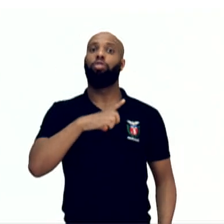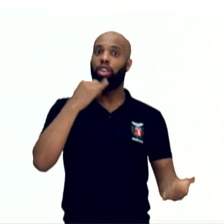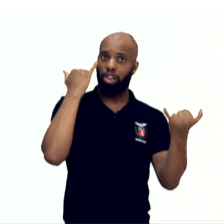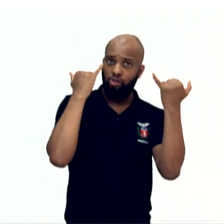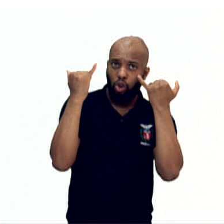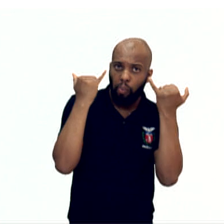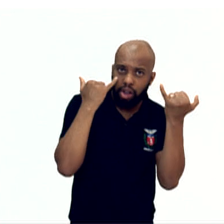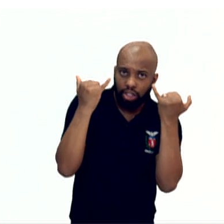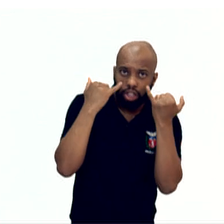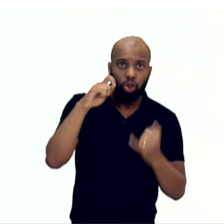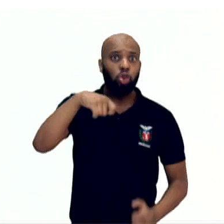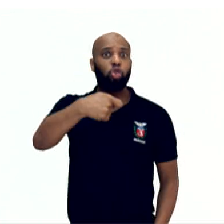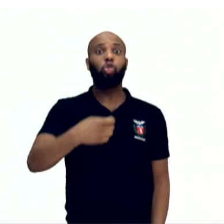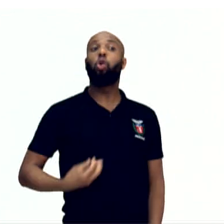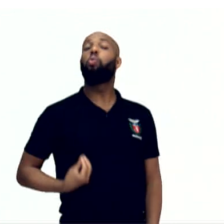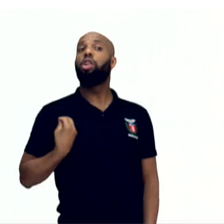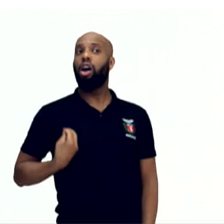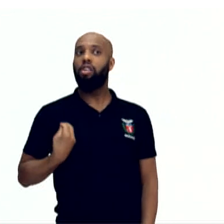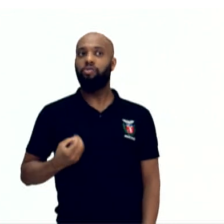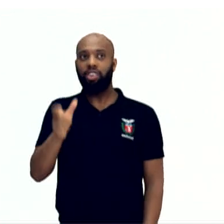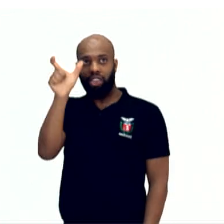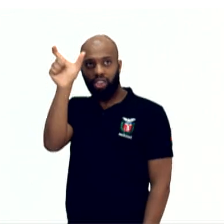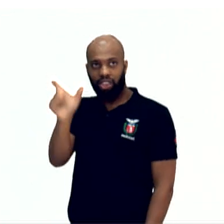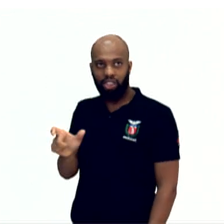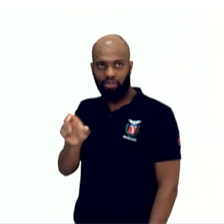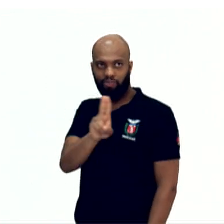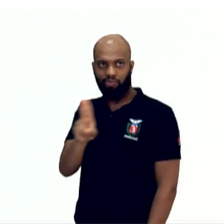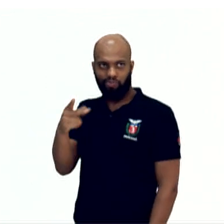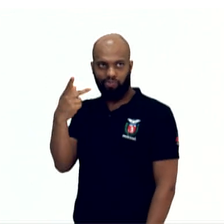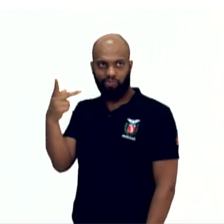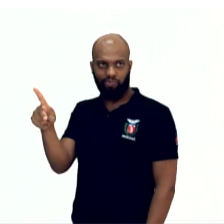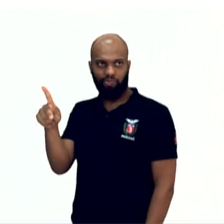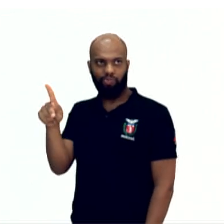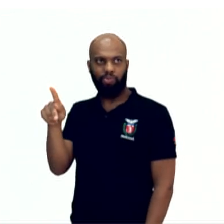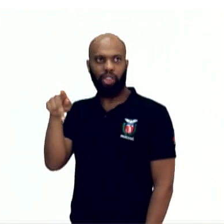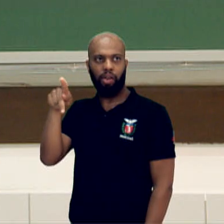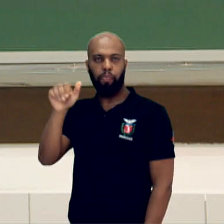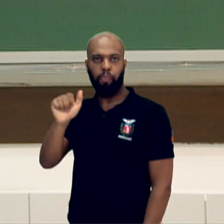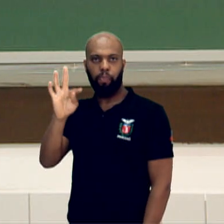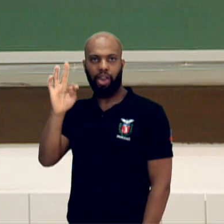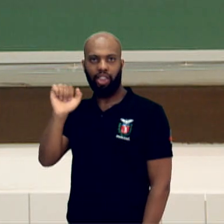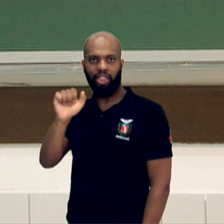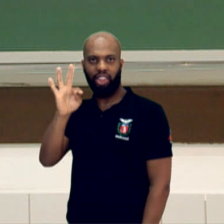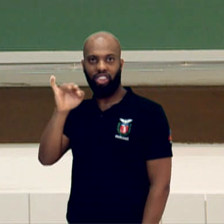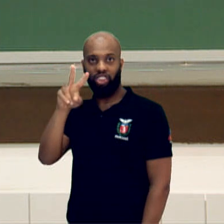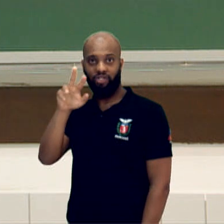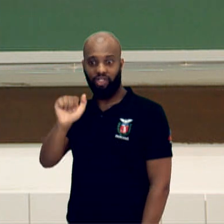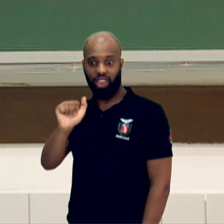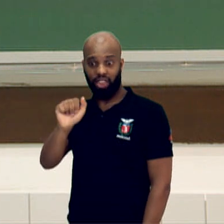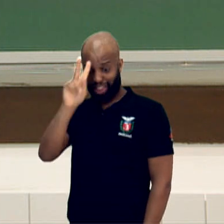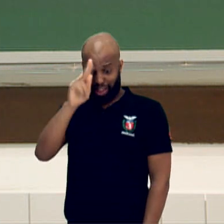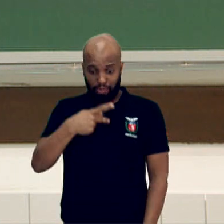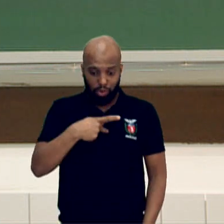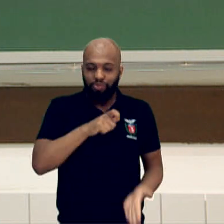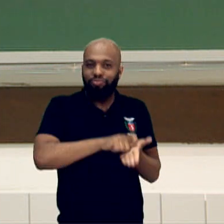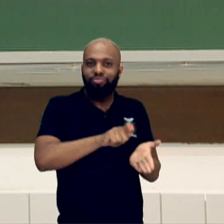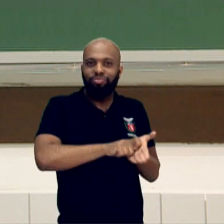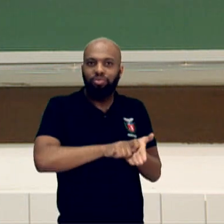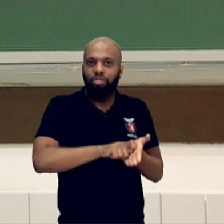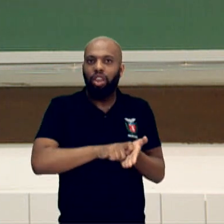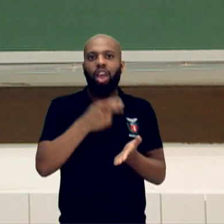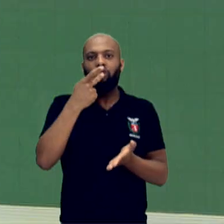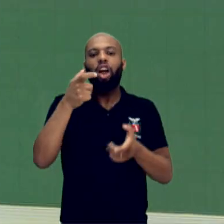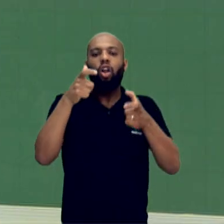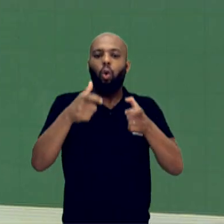apresenta dados sobre a vida do cordelista Patativa do Assaré, contados por ele mesmo. Então, diz aonde ele nasceu, diz a